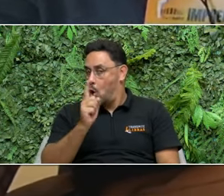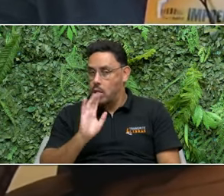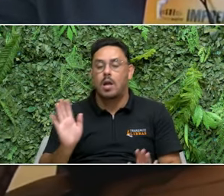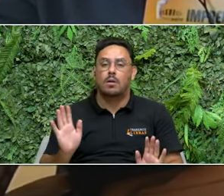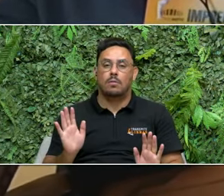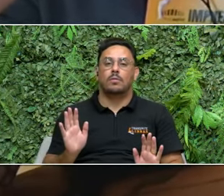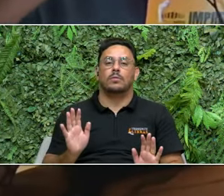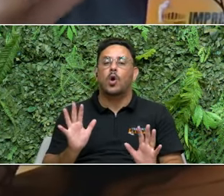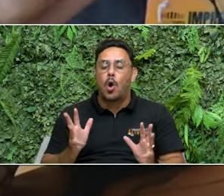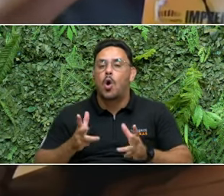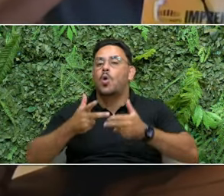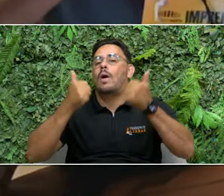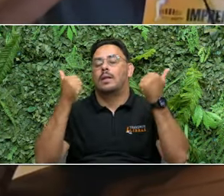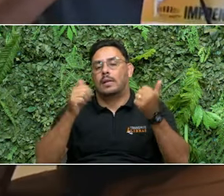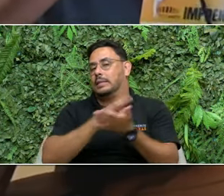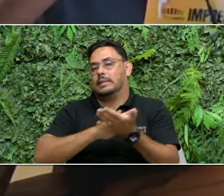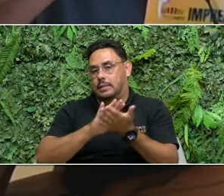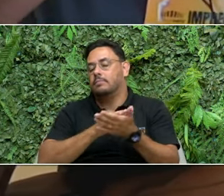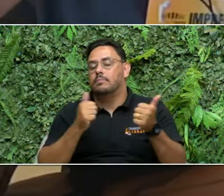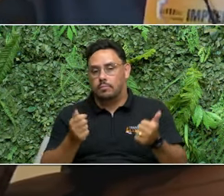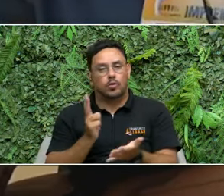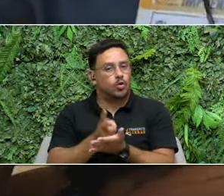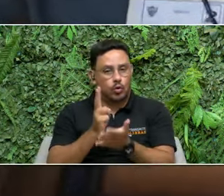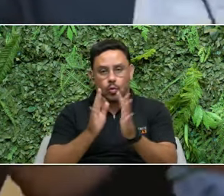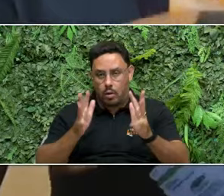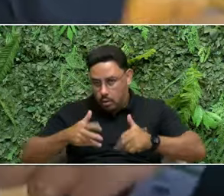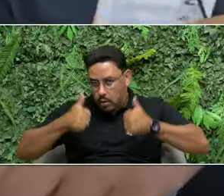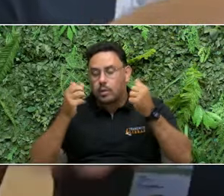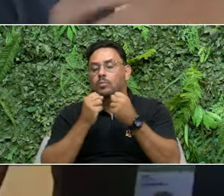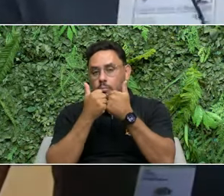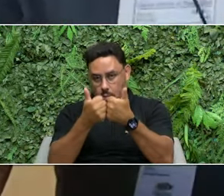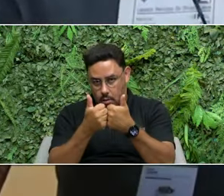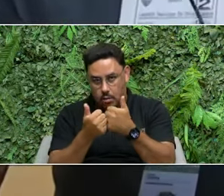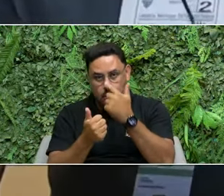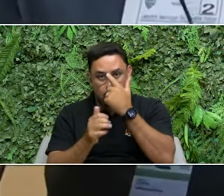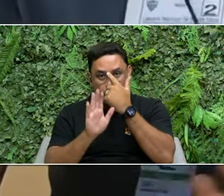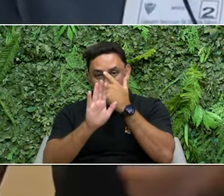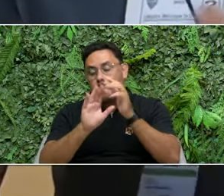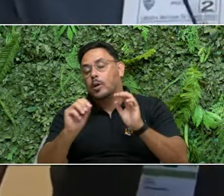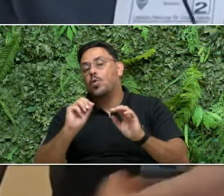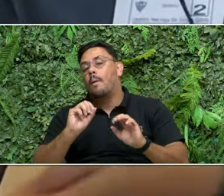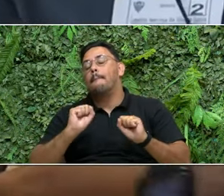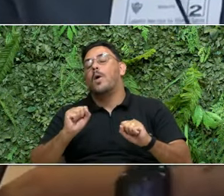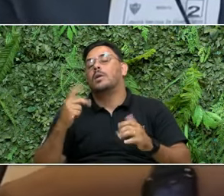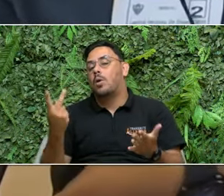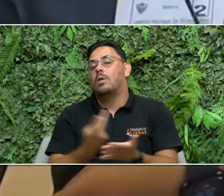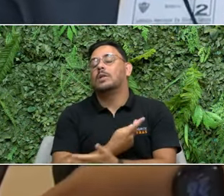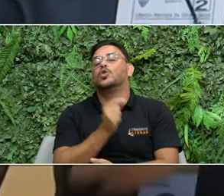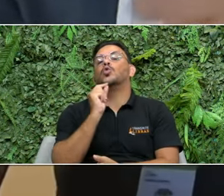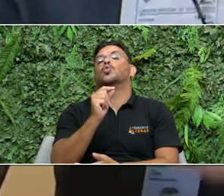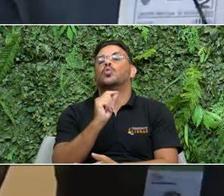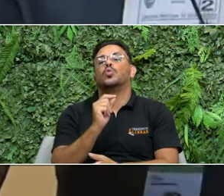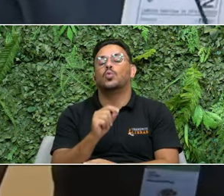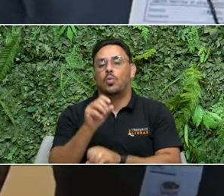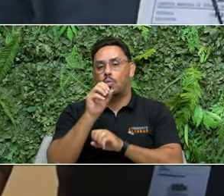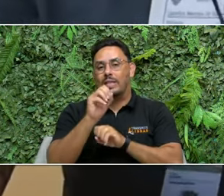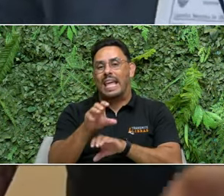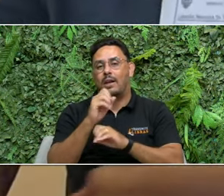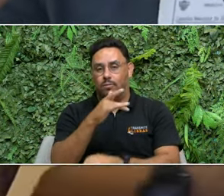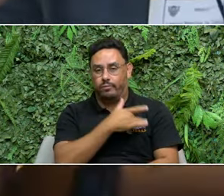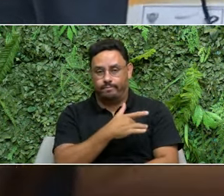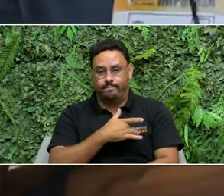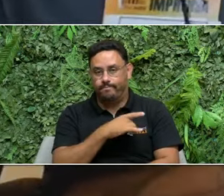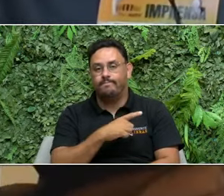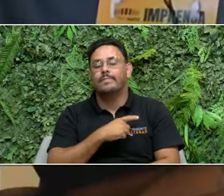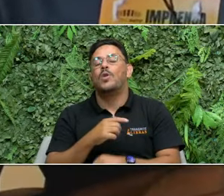na parte de qualidade em momento algum nessa temporada mas ao que tudo indica o professor larcamon ele